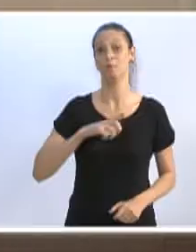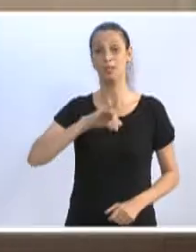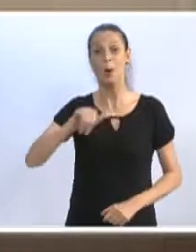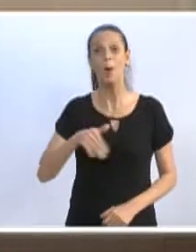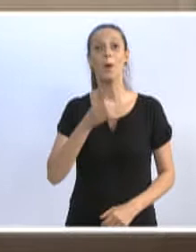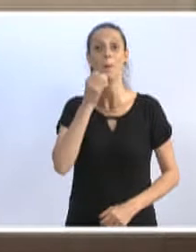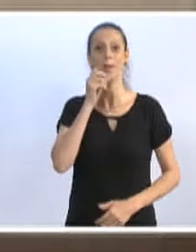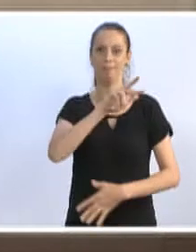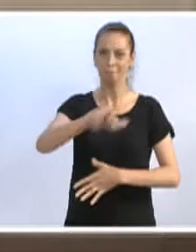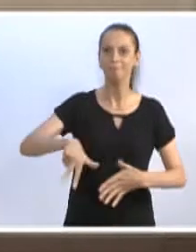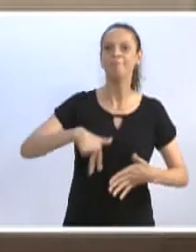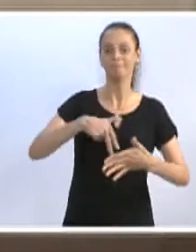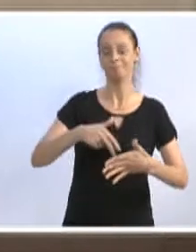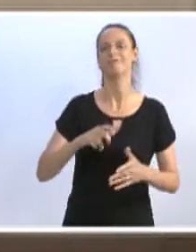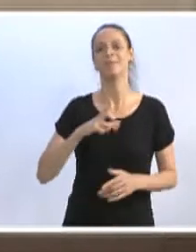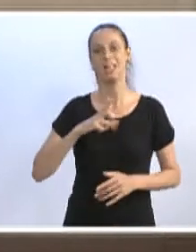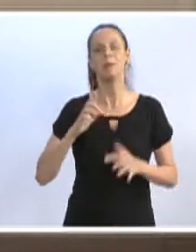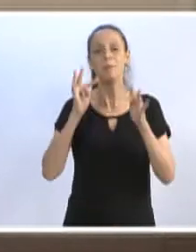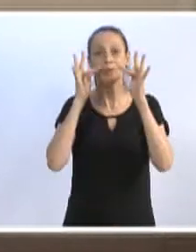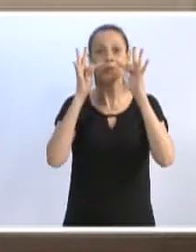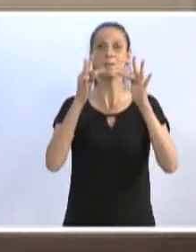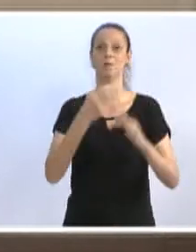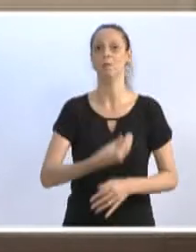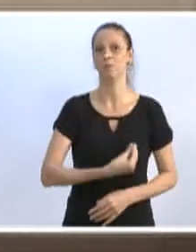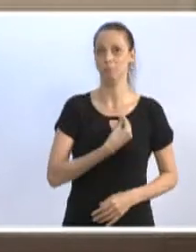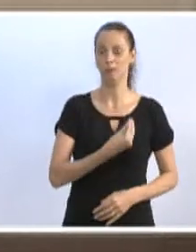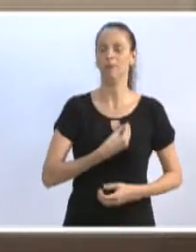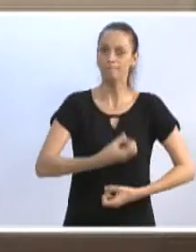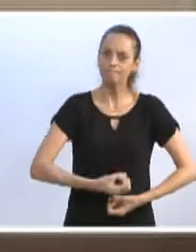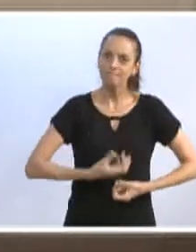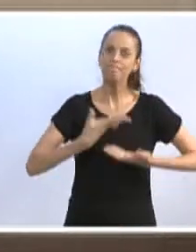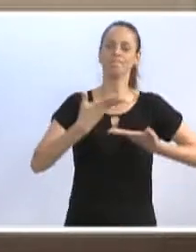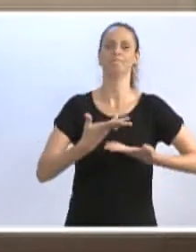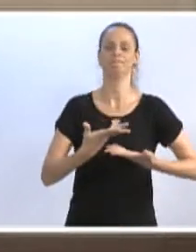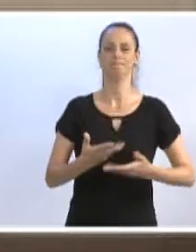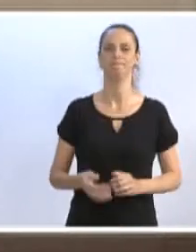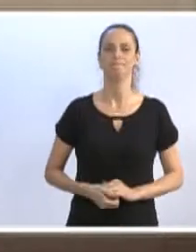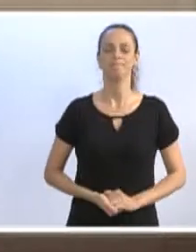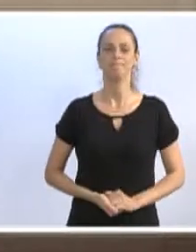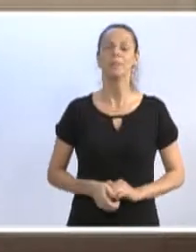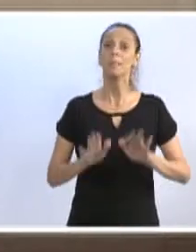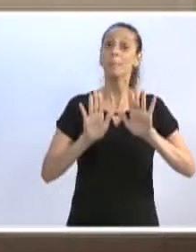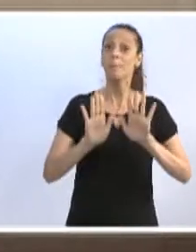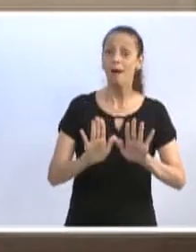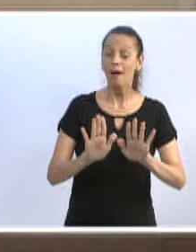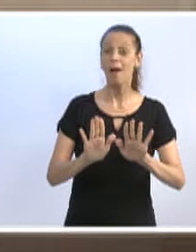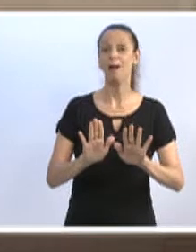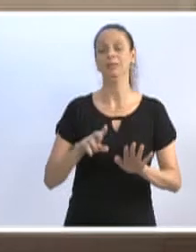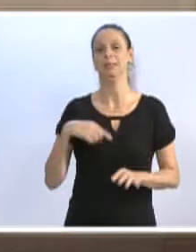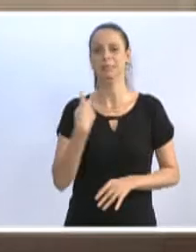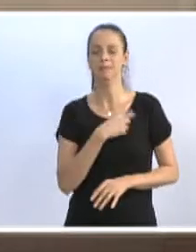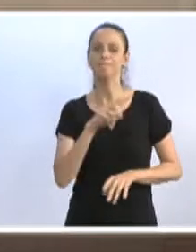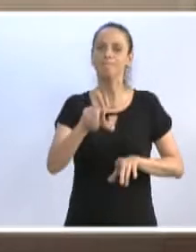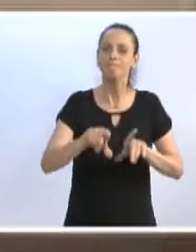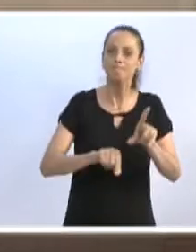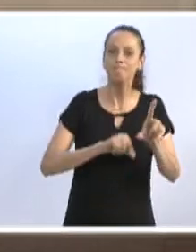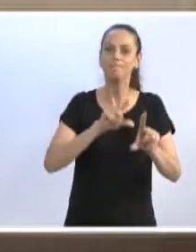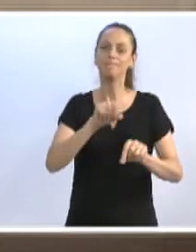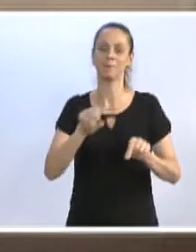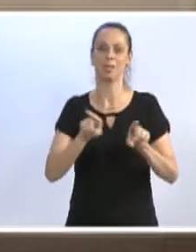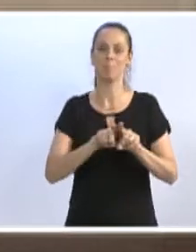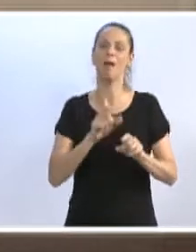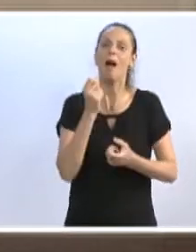pronunciamento, teriam pelo menos um testemunho de vida para expressar, para anunciar. Mas nós escolhemos e